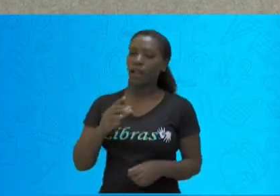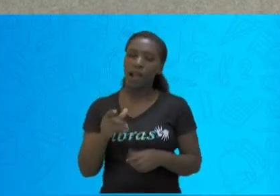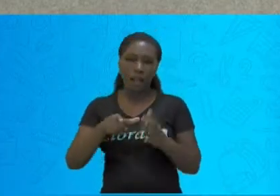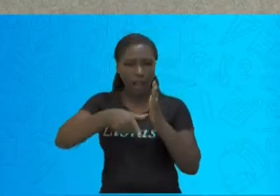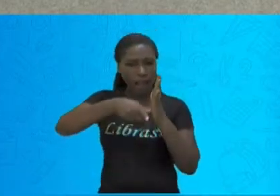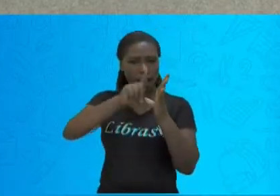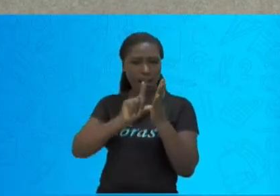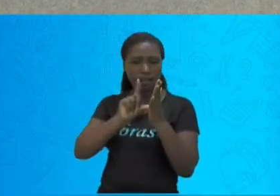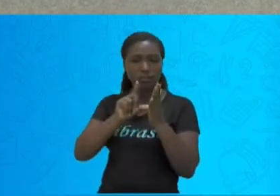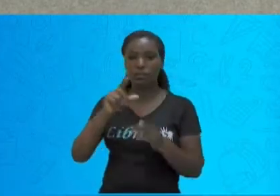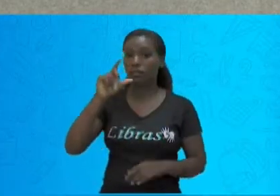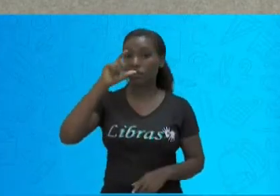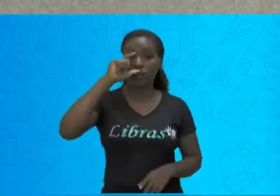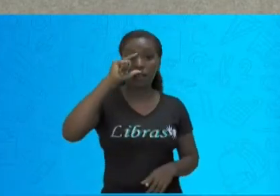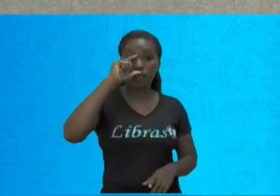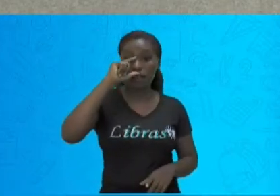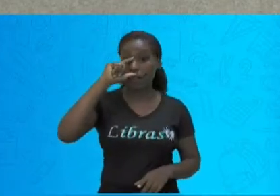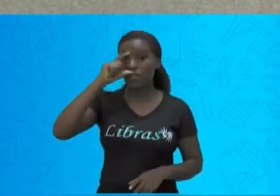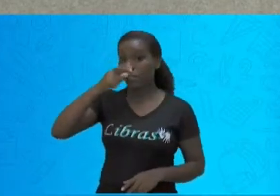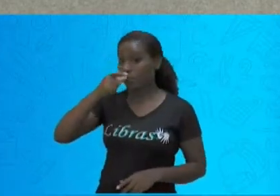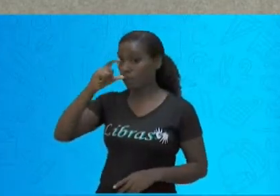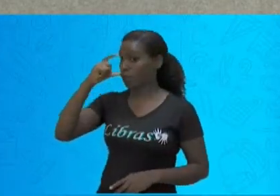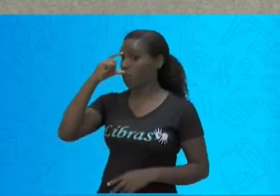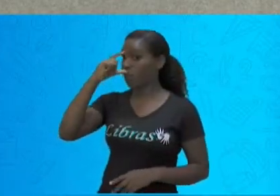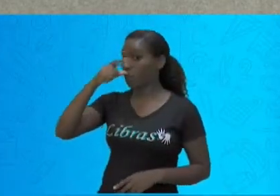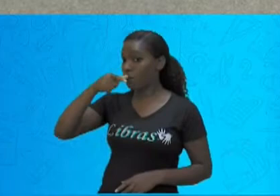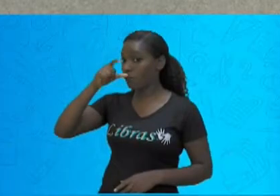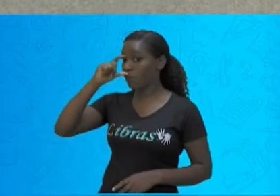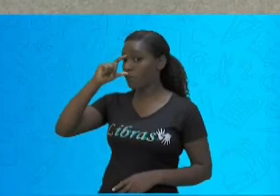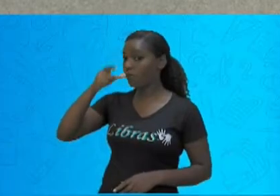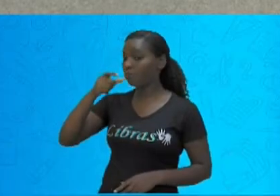A América Central ou Mesoamérica,